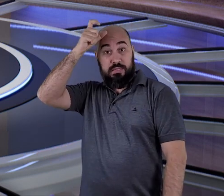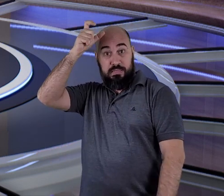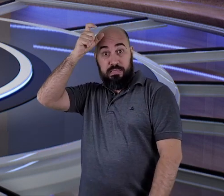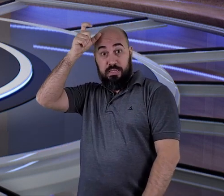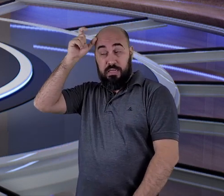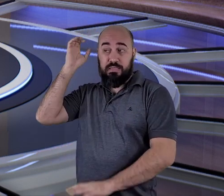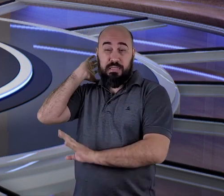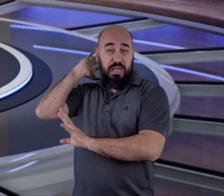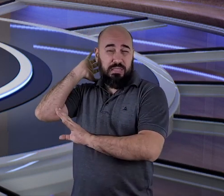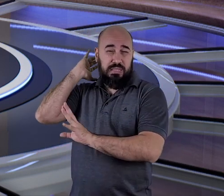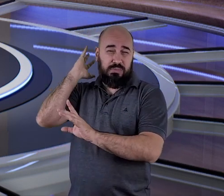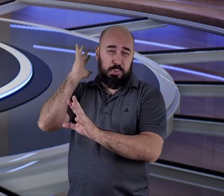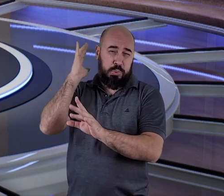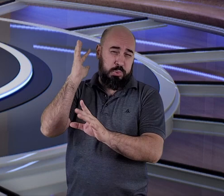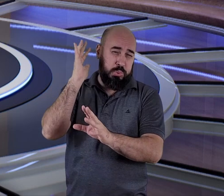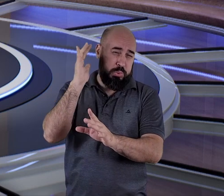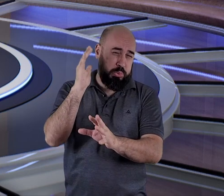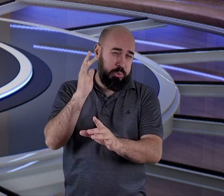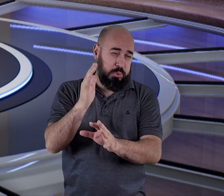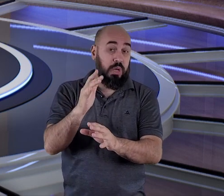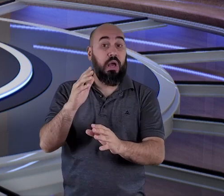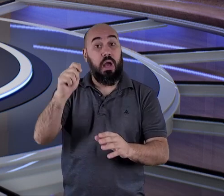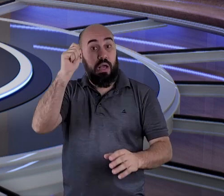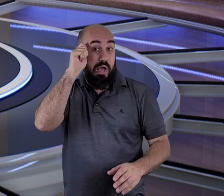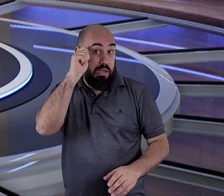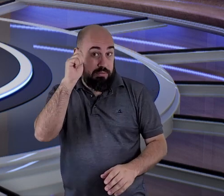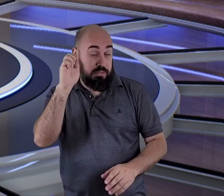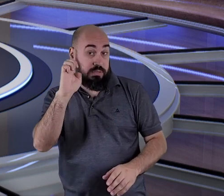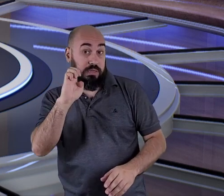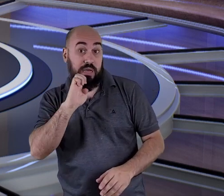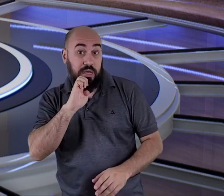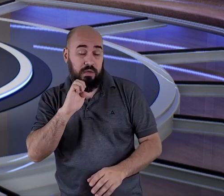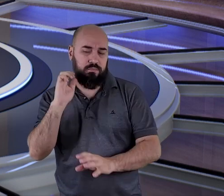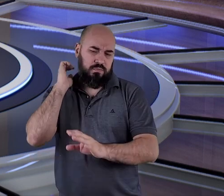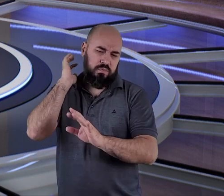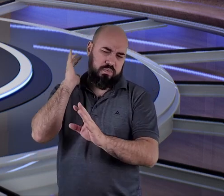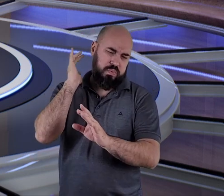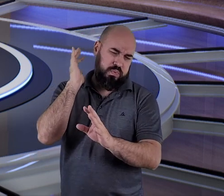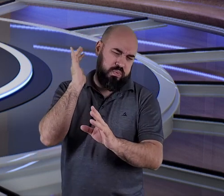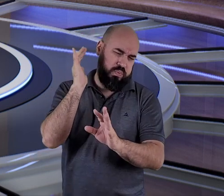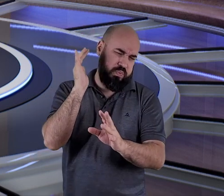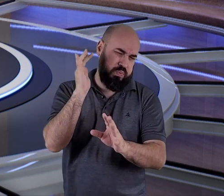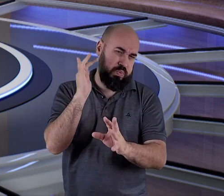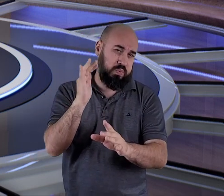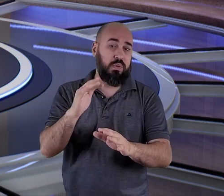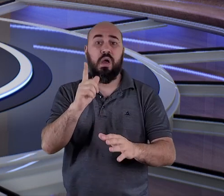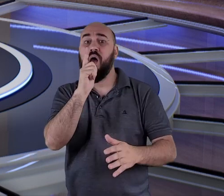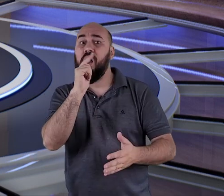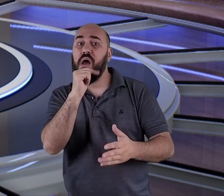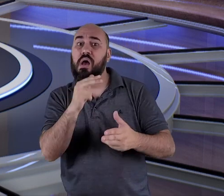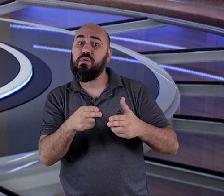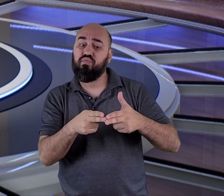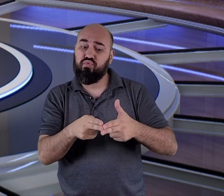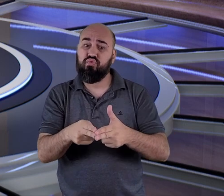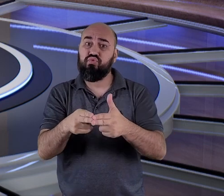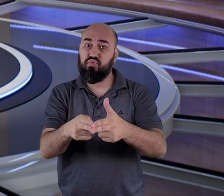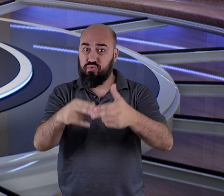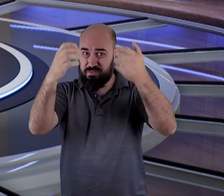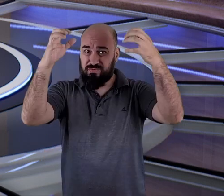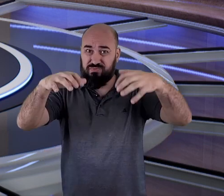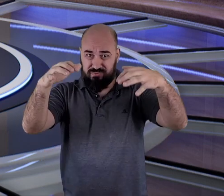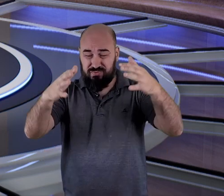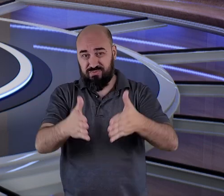Eva, nos enganos de Satanás por meio da serpente. Passaremos pelo dilúvio de Noé